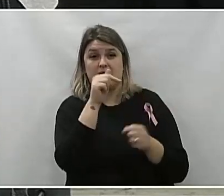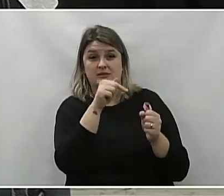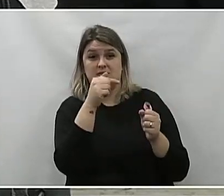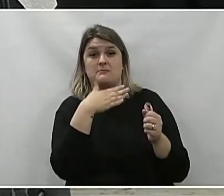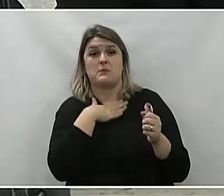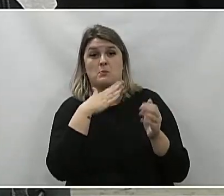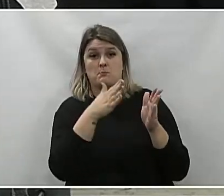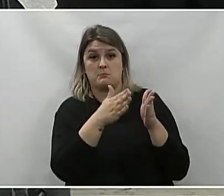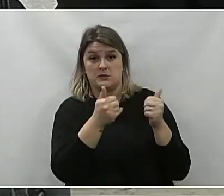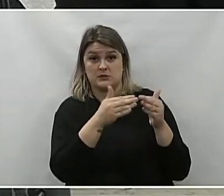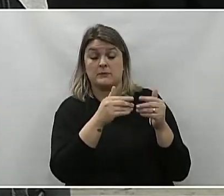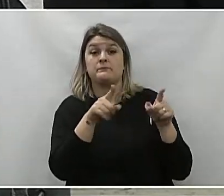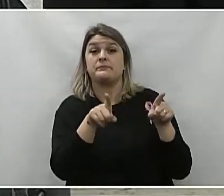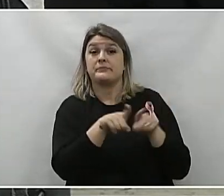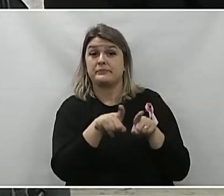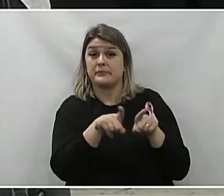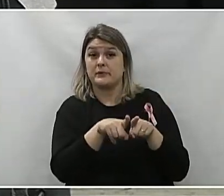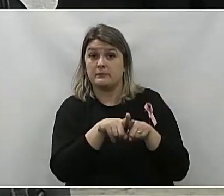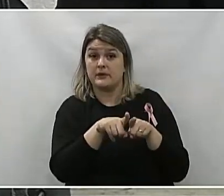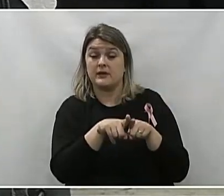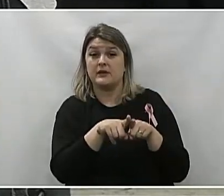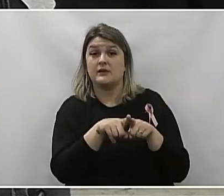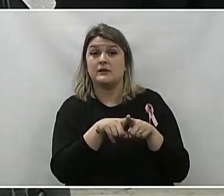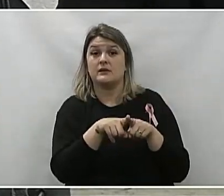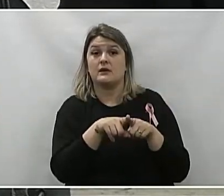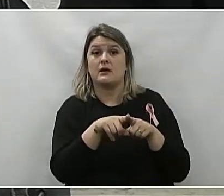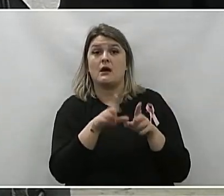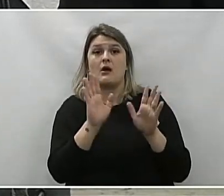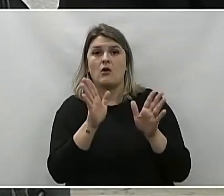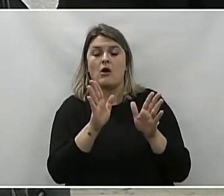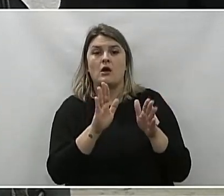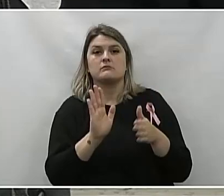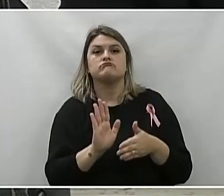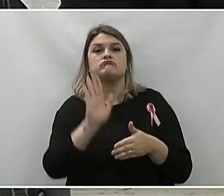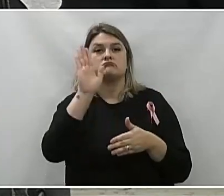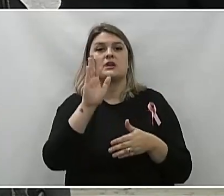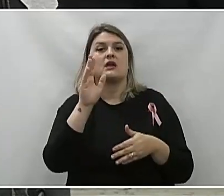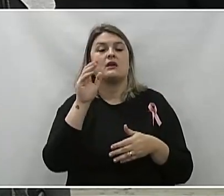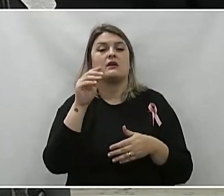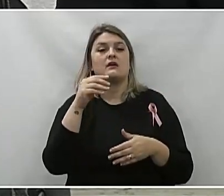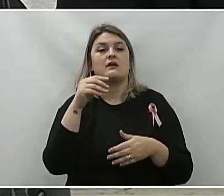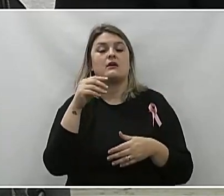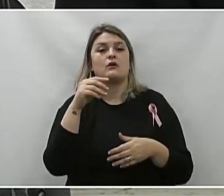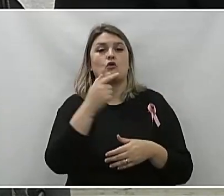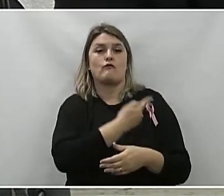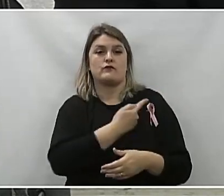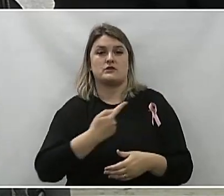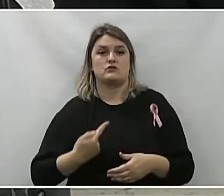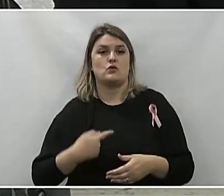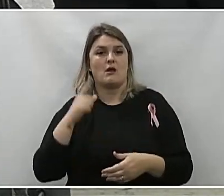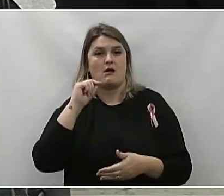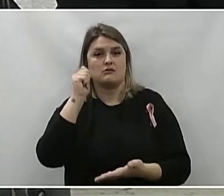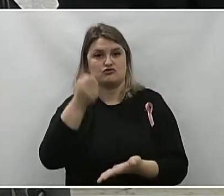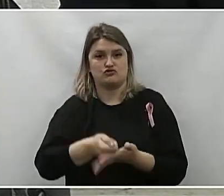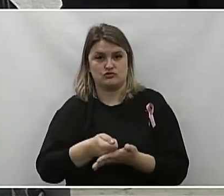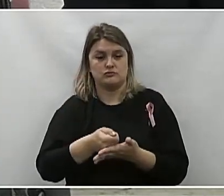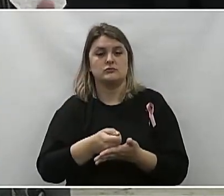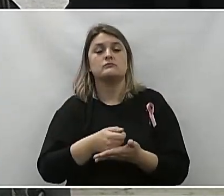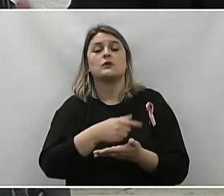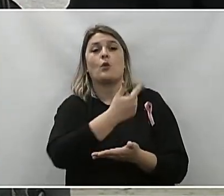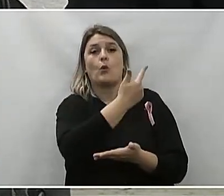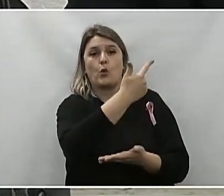requerimento e também eleito agora o governador Ratinho Júnior nesses quatro anos tenho certeza que muitas